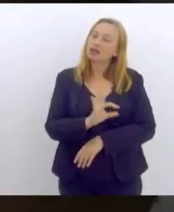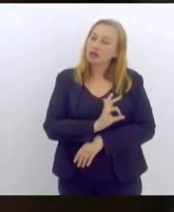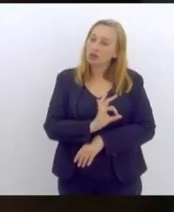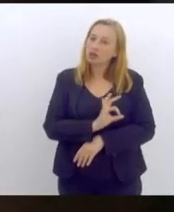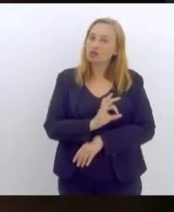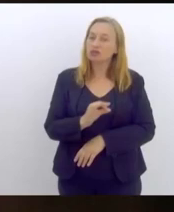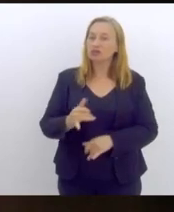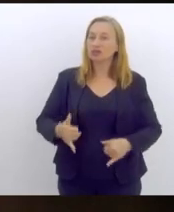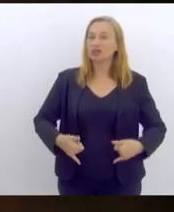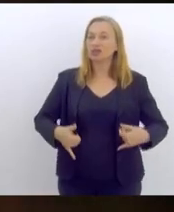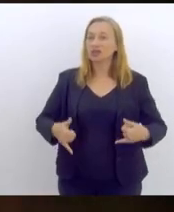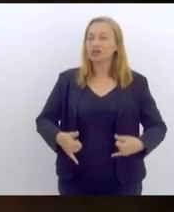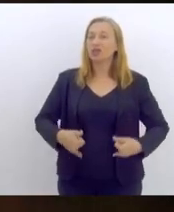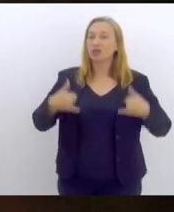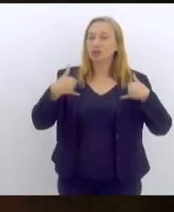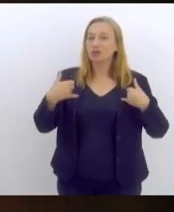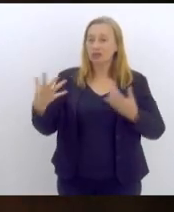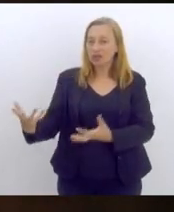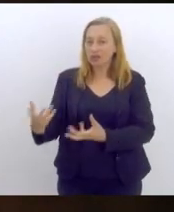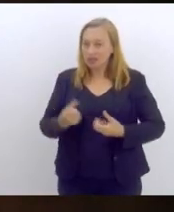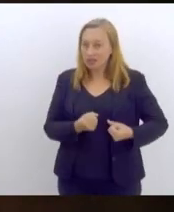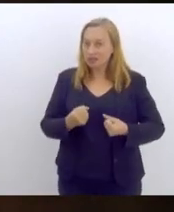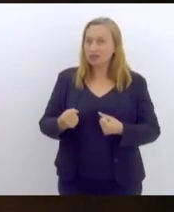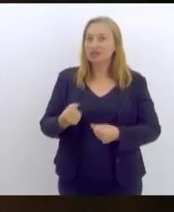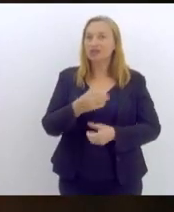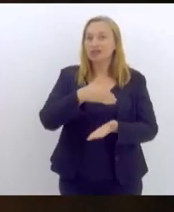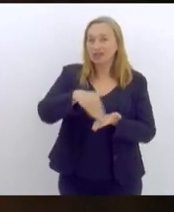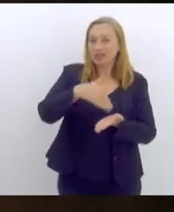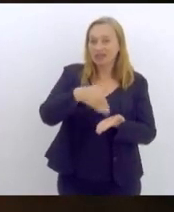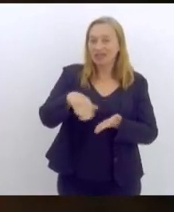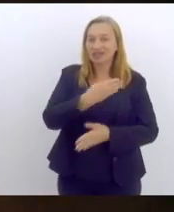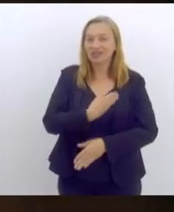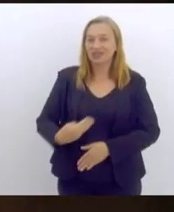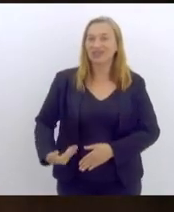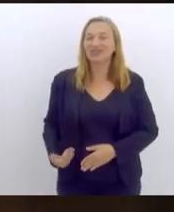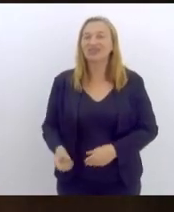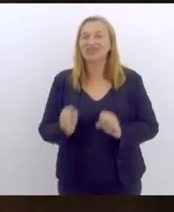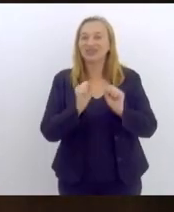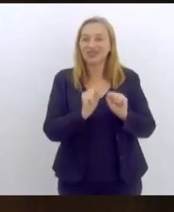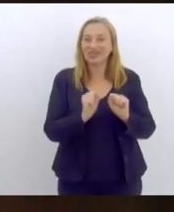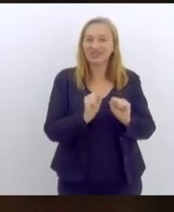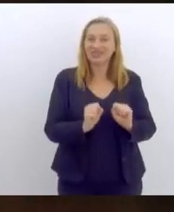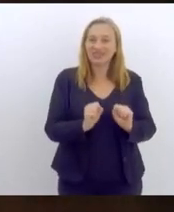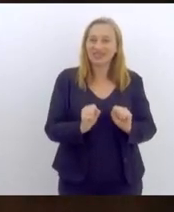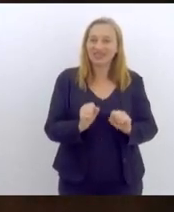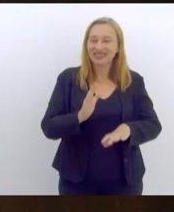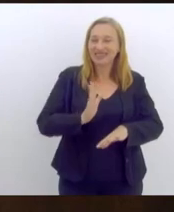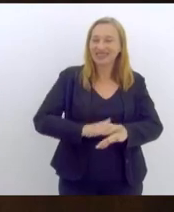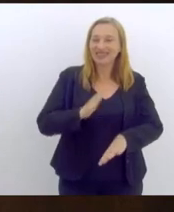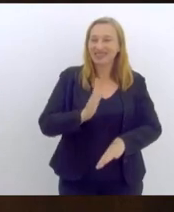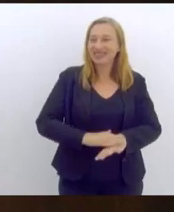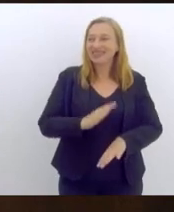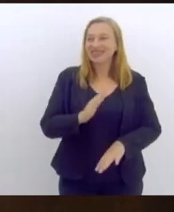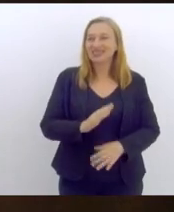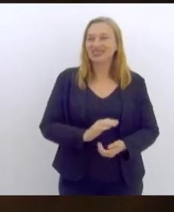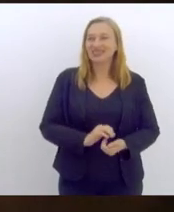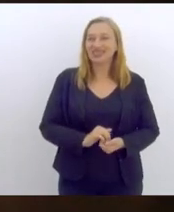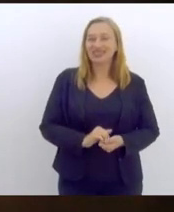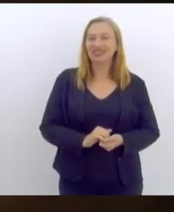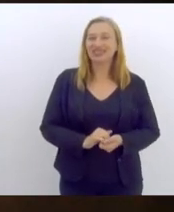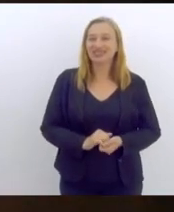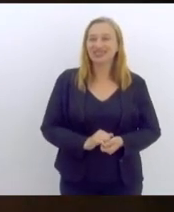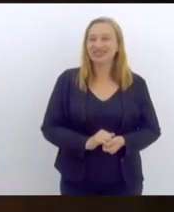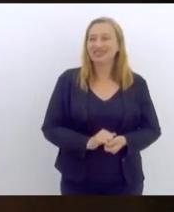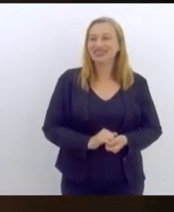prazer de recebê-los lá na Secretaria de Governo, para que possamos cada vez mais fazer o melhor pelo Estado.